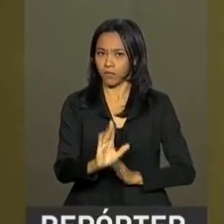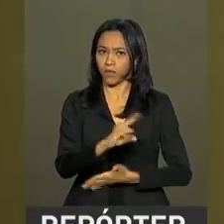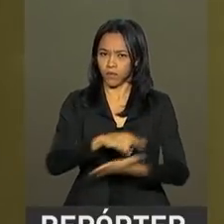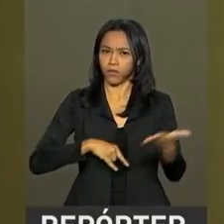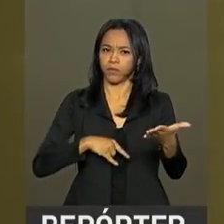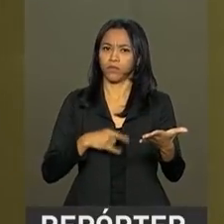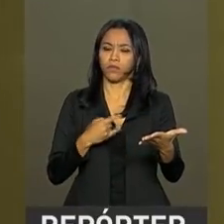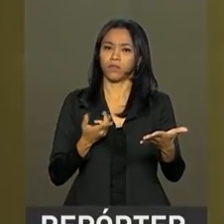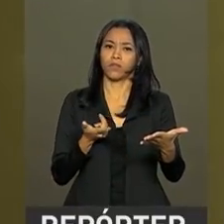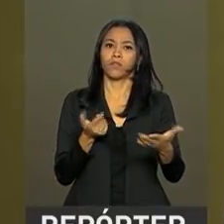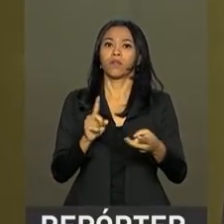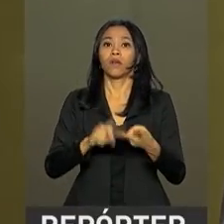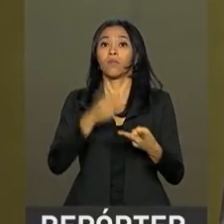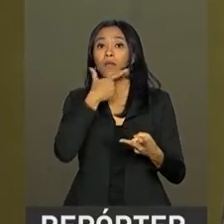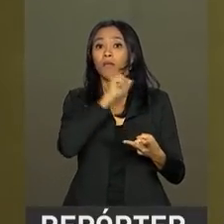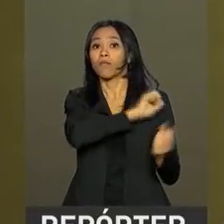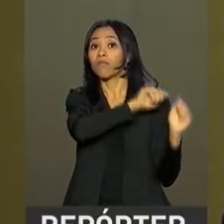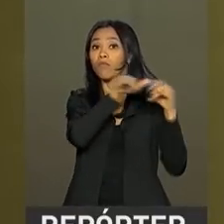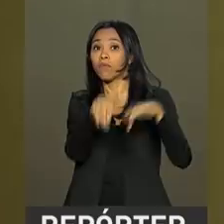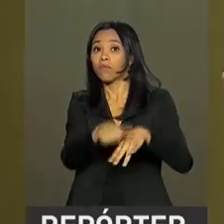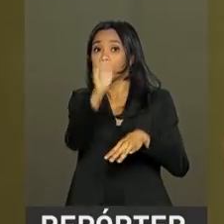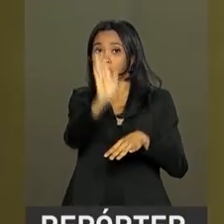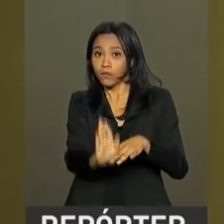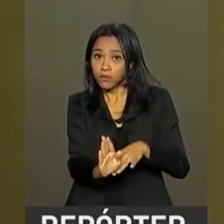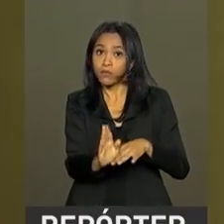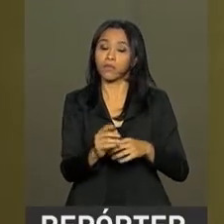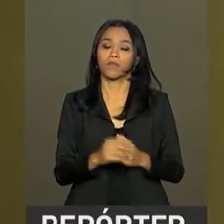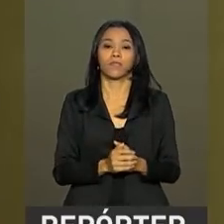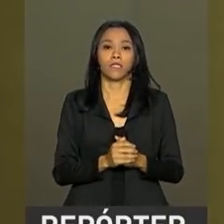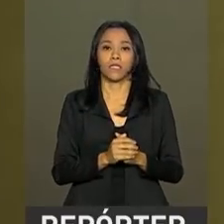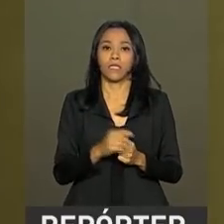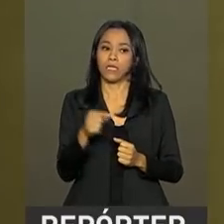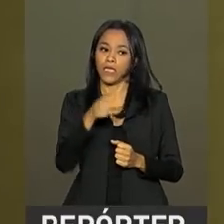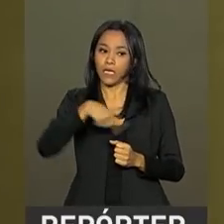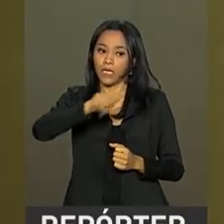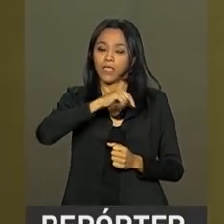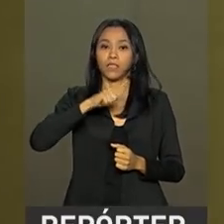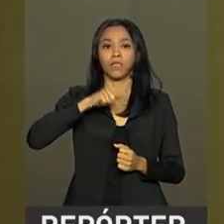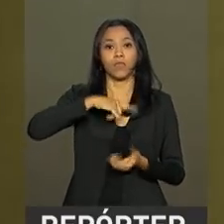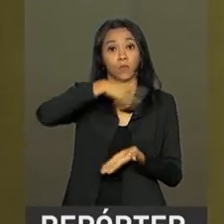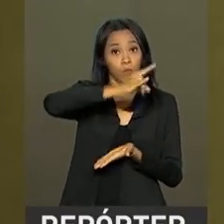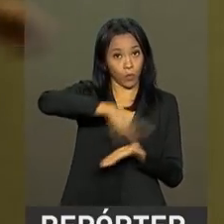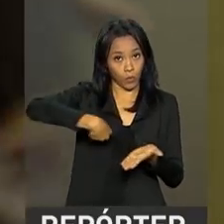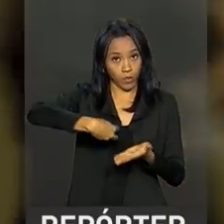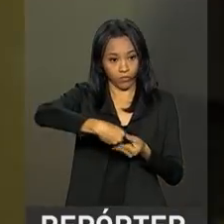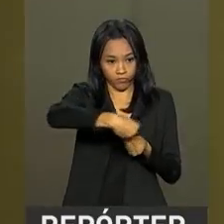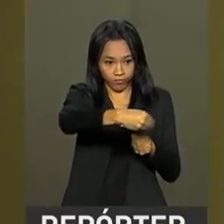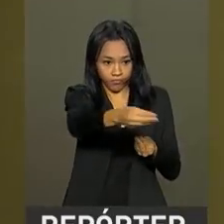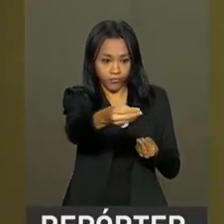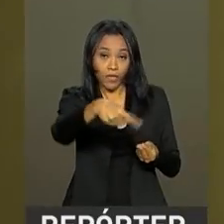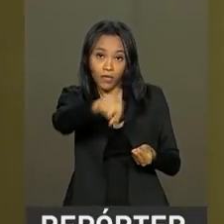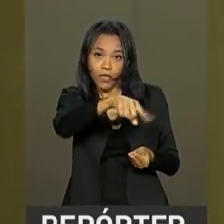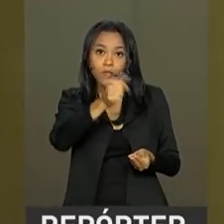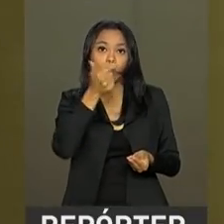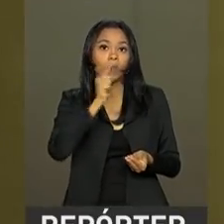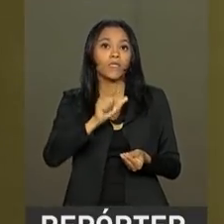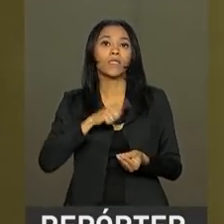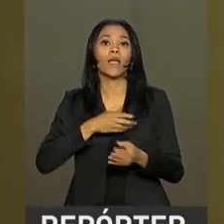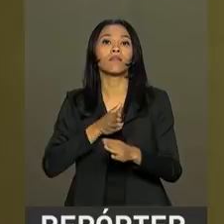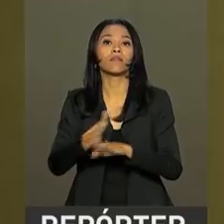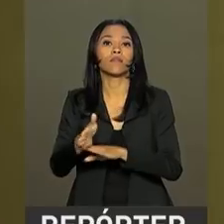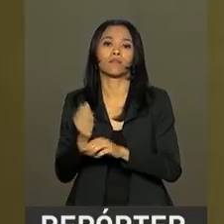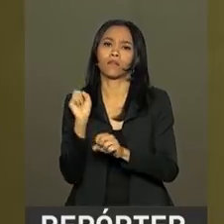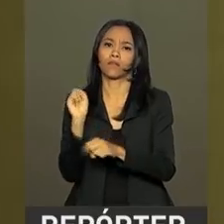autoridade de refúgio para que munidos de documento eles possam ter acesso ao